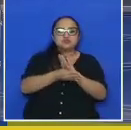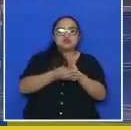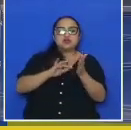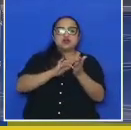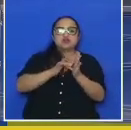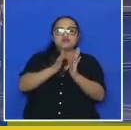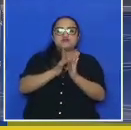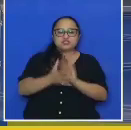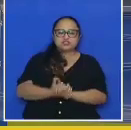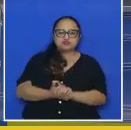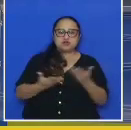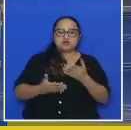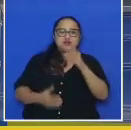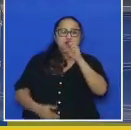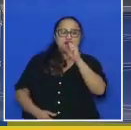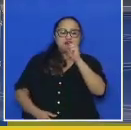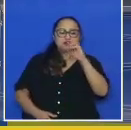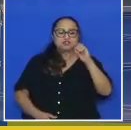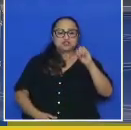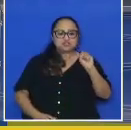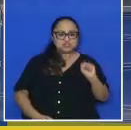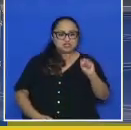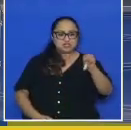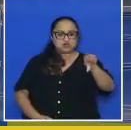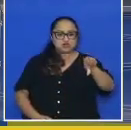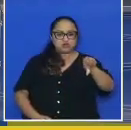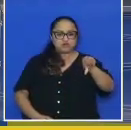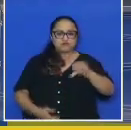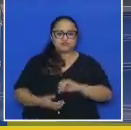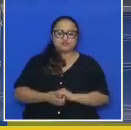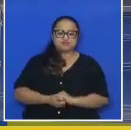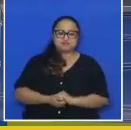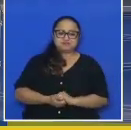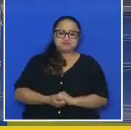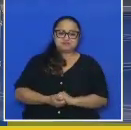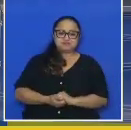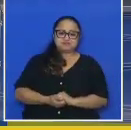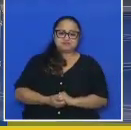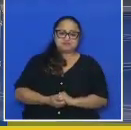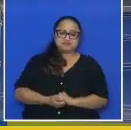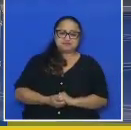fácil. Bola laranja, número 09. Laranja, 09.